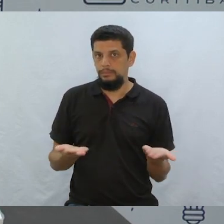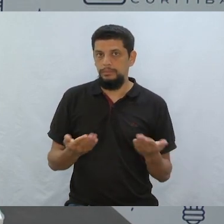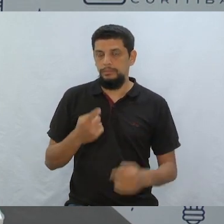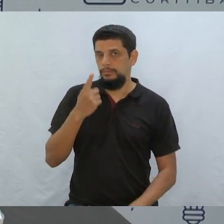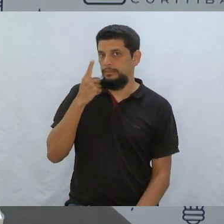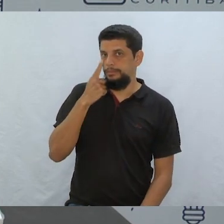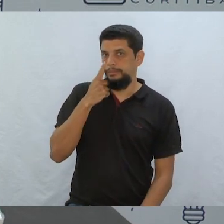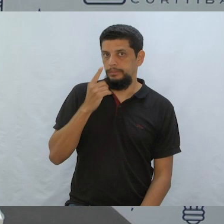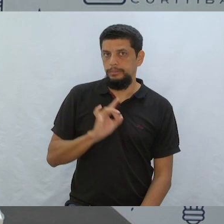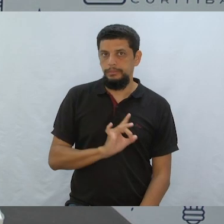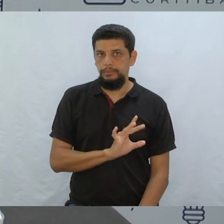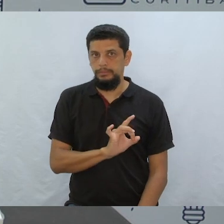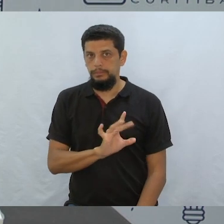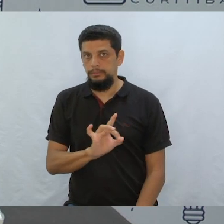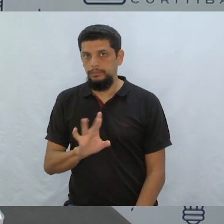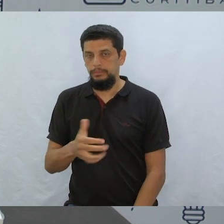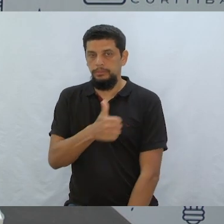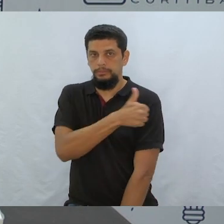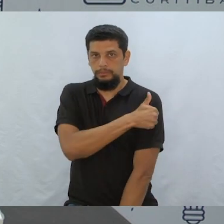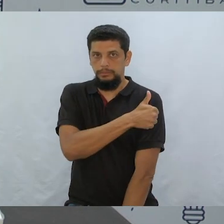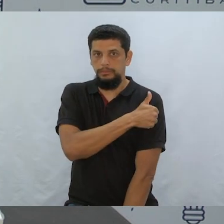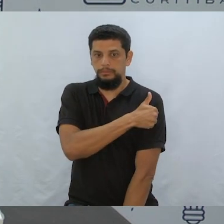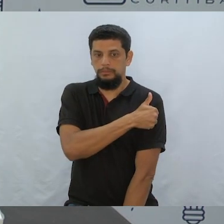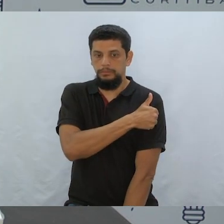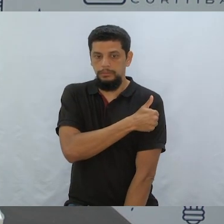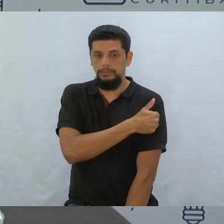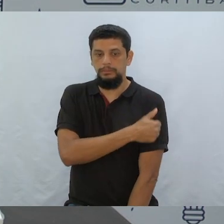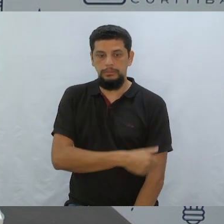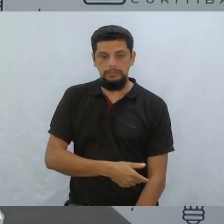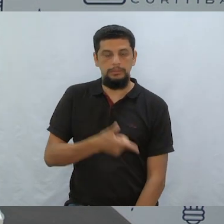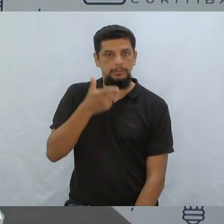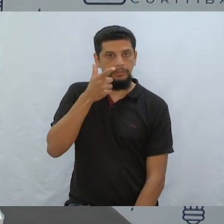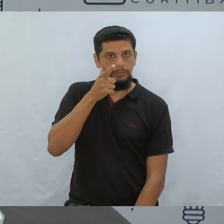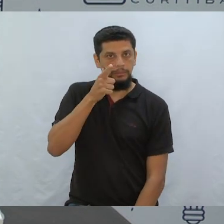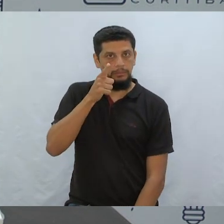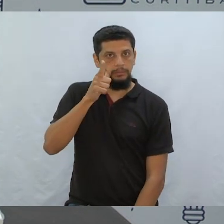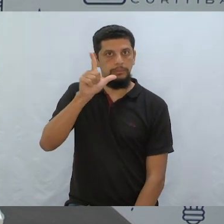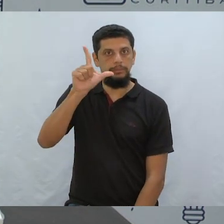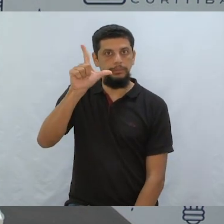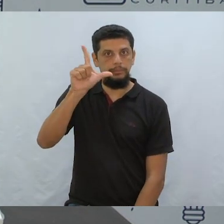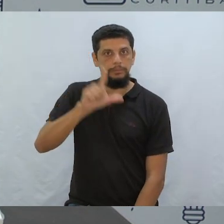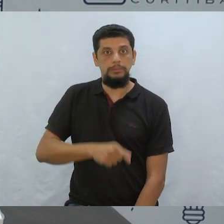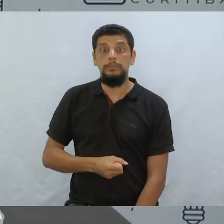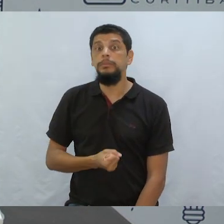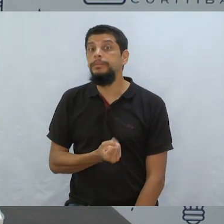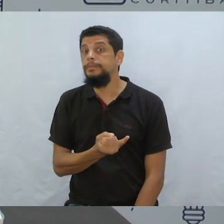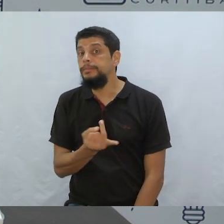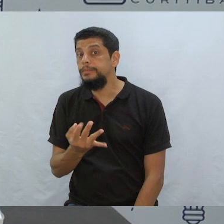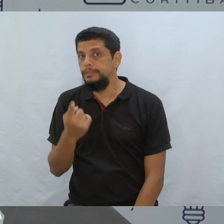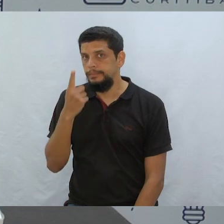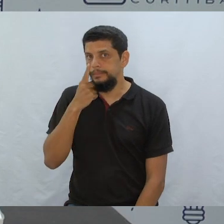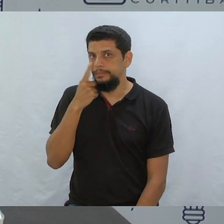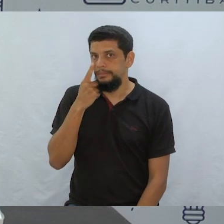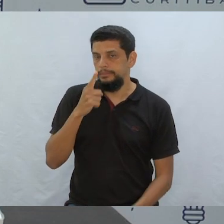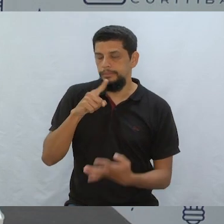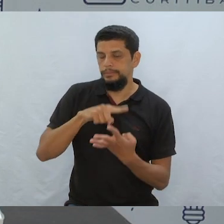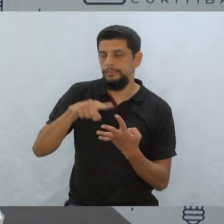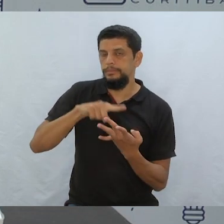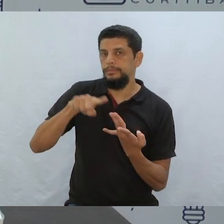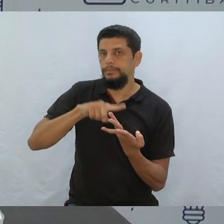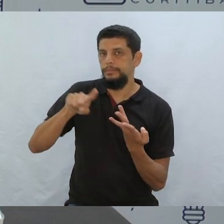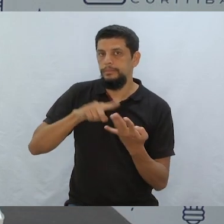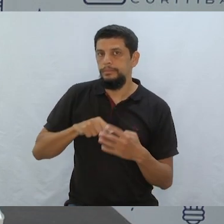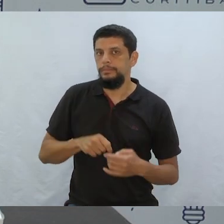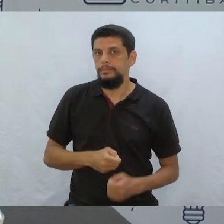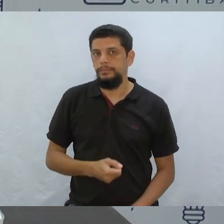Então, olhem aqui, cada um já recebeu uma quantidade. Vamos olhar aqui. Vamos contar